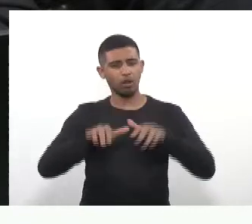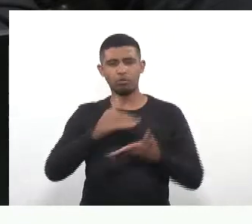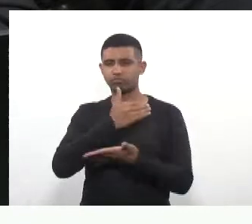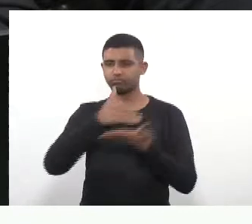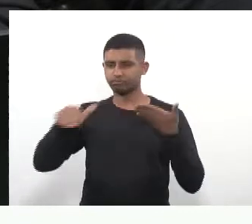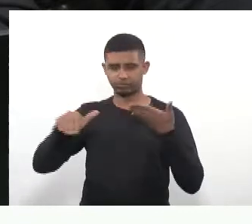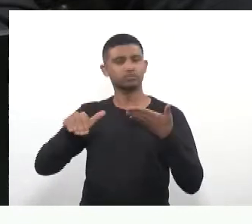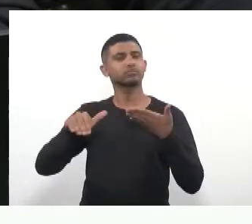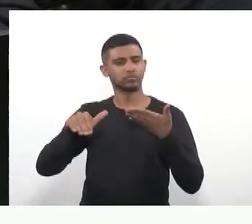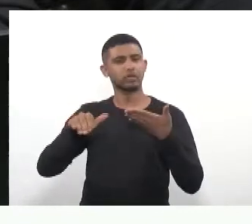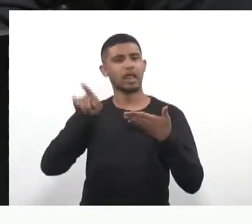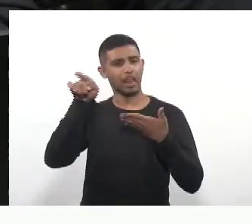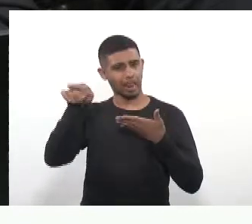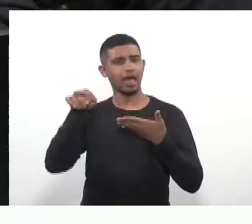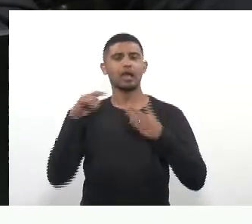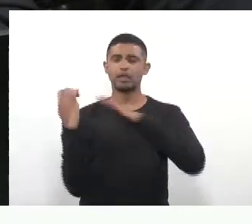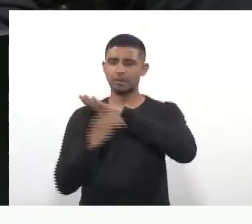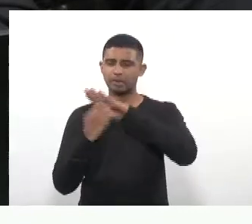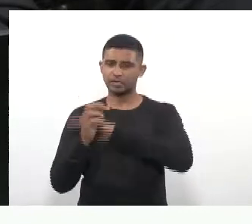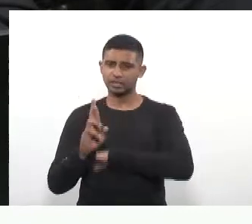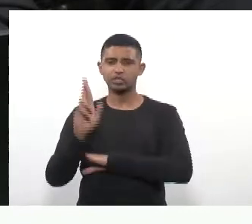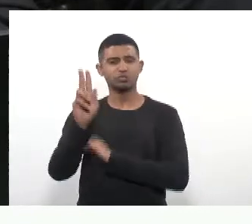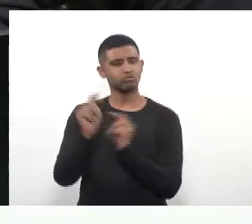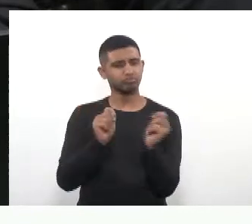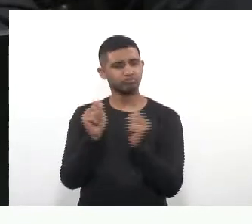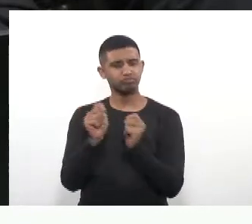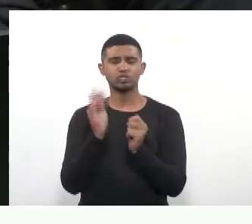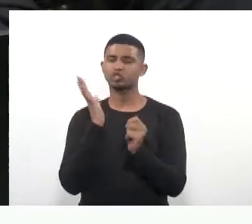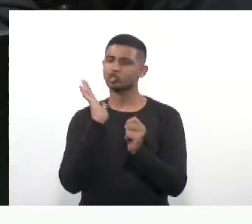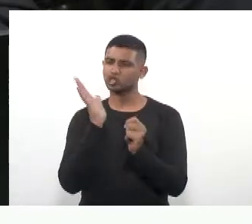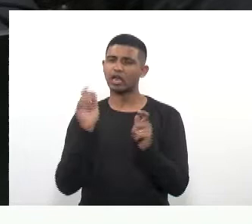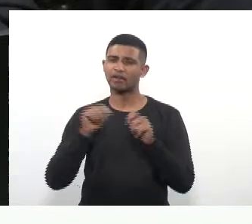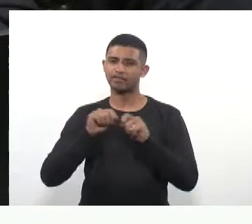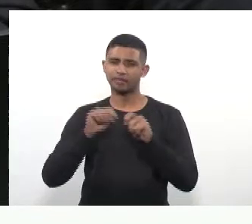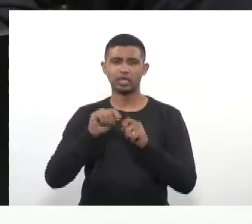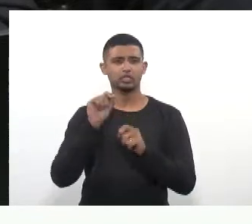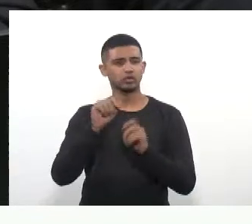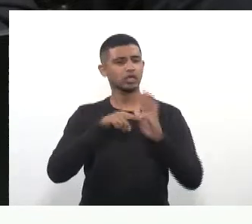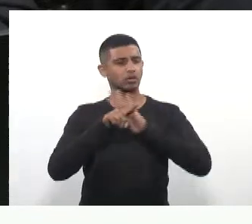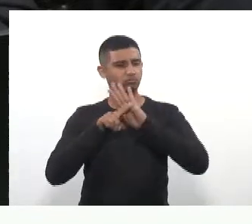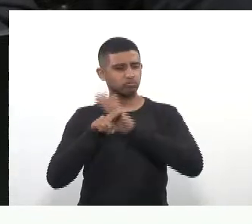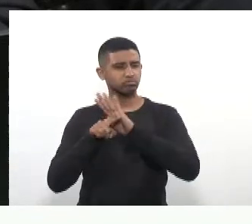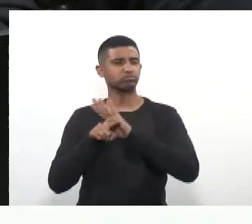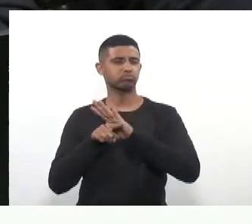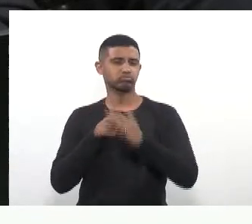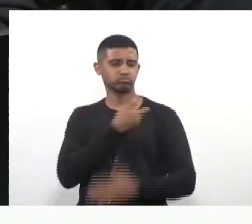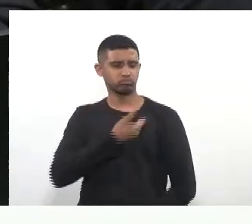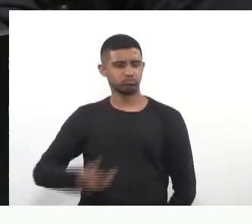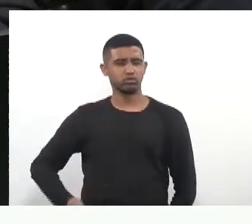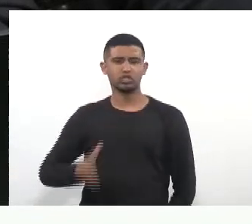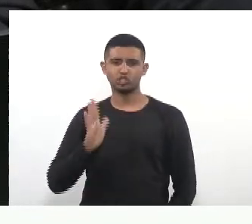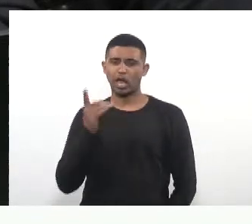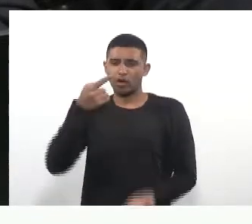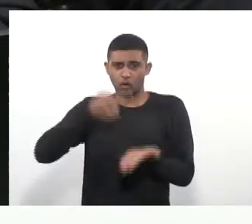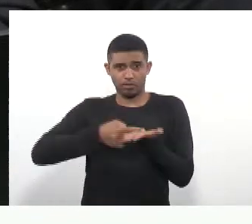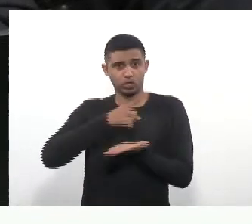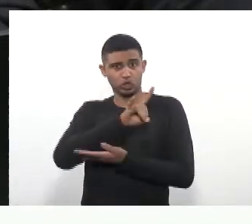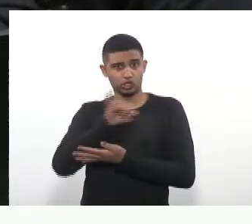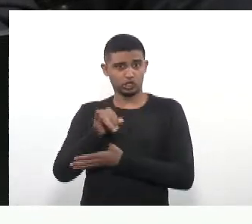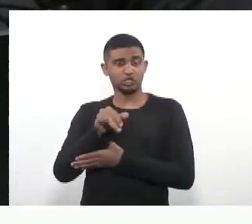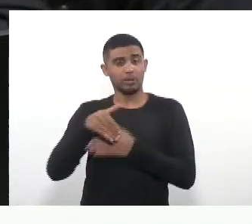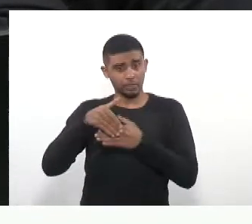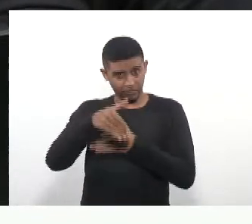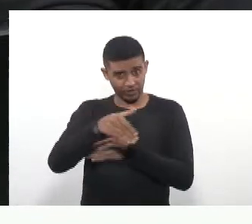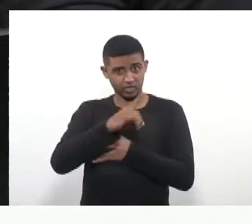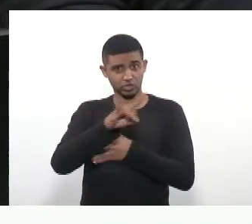pleito à agência reguladora. Já foi feito a consulta pública, está marcada a audiência pública para o